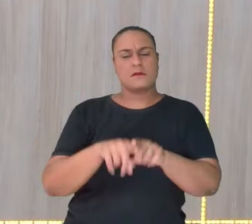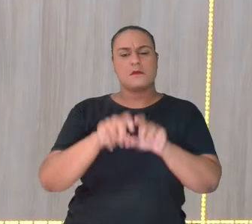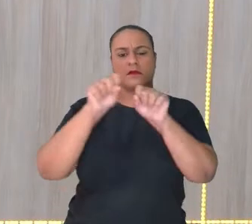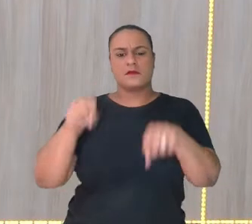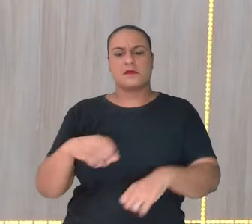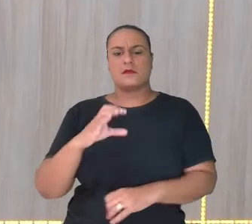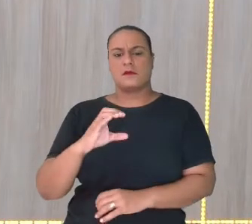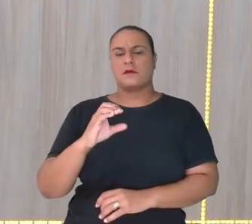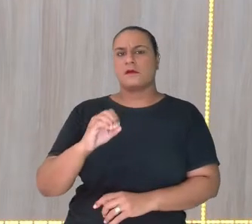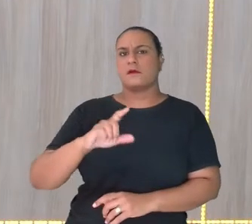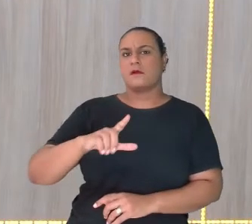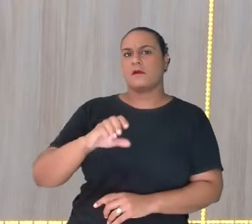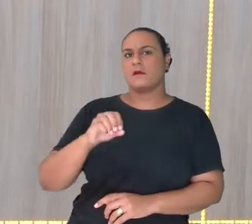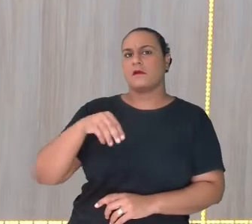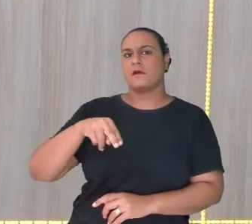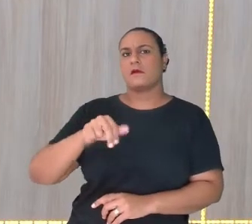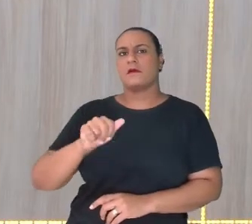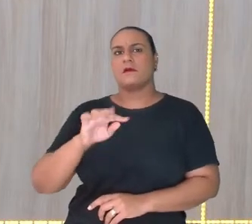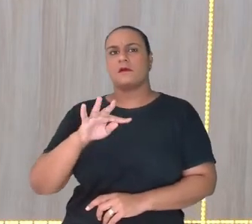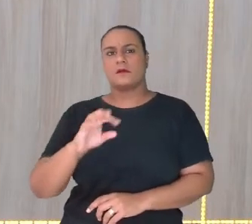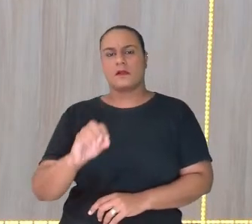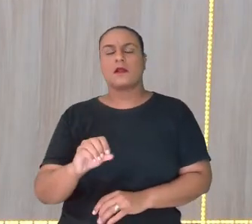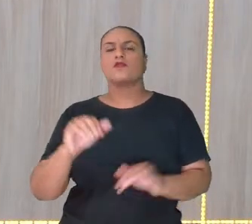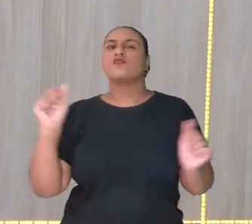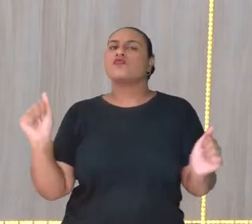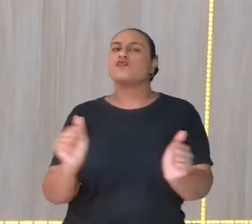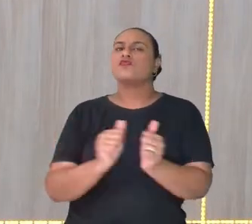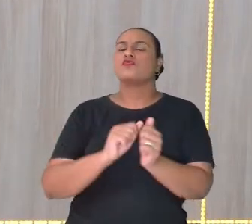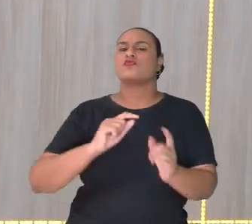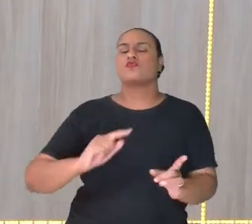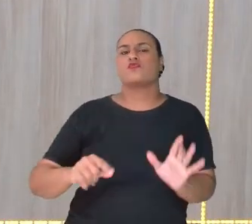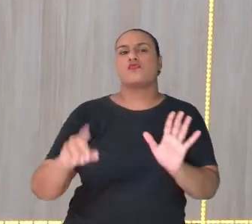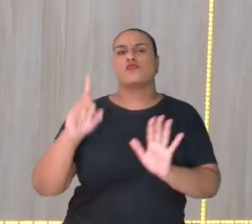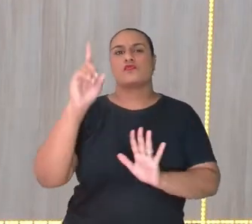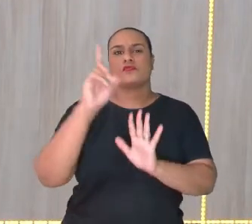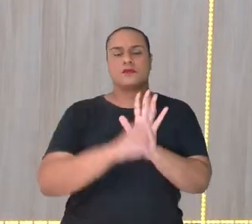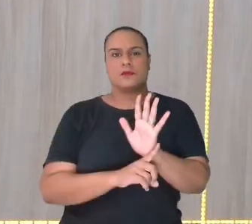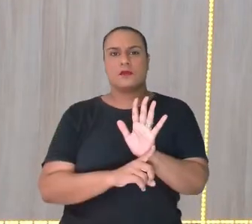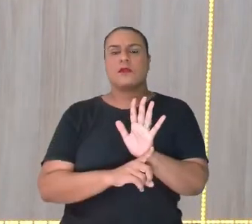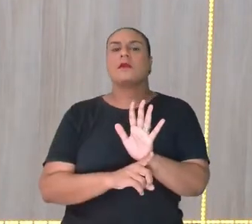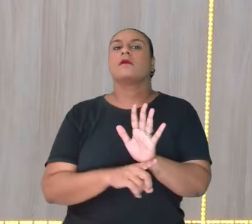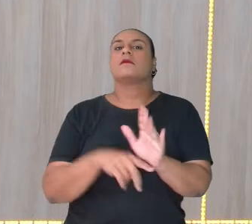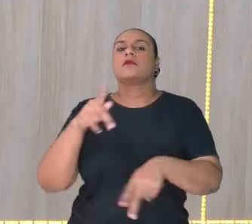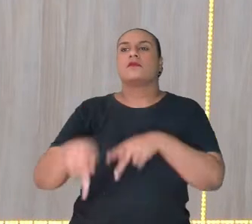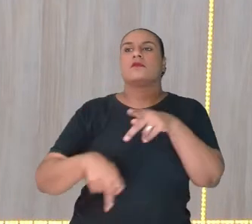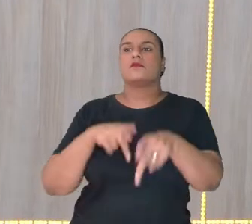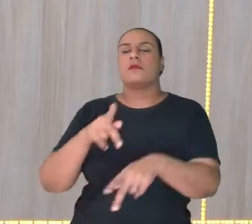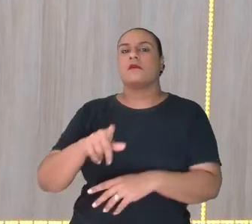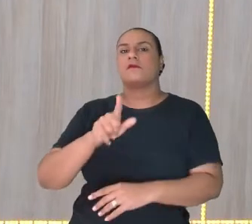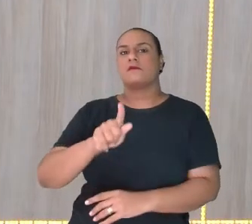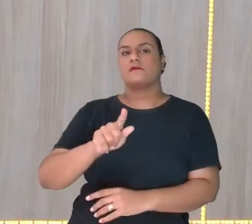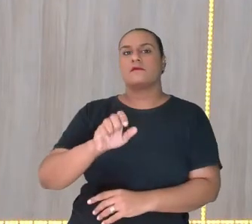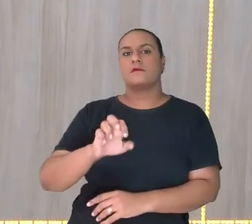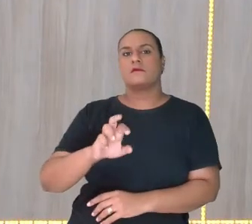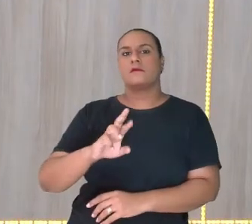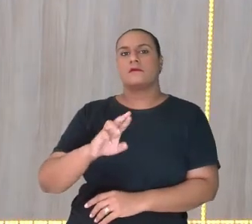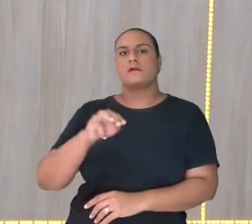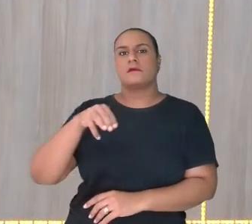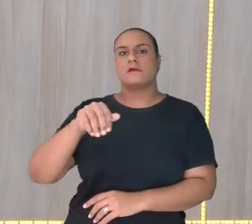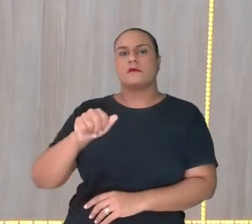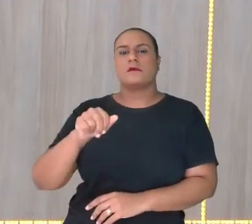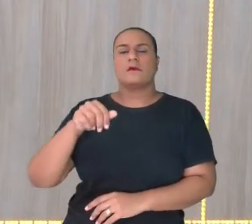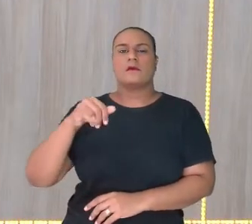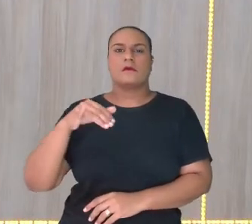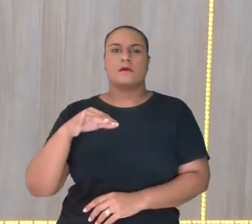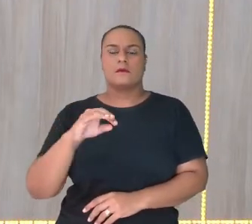junta isso, né, com o direito, né, consuetudinário, né, dos povos germânicos, que vai dar a